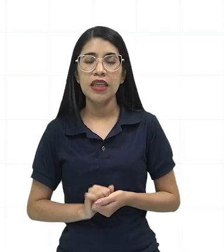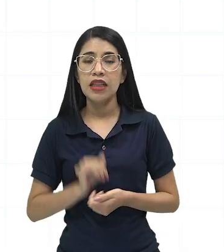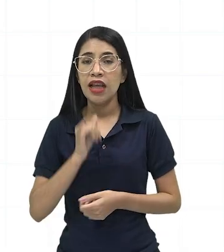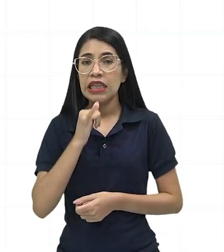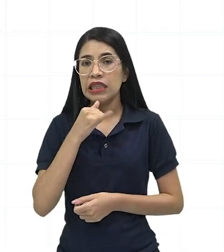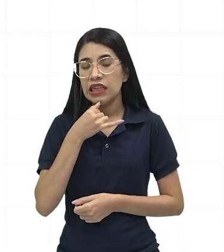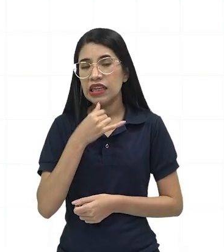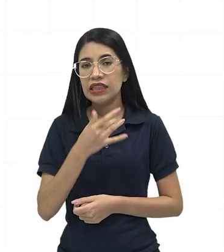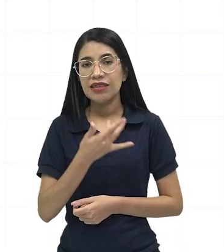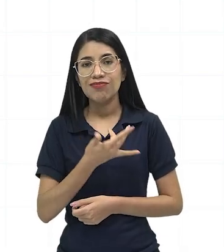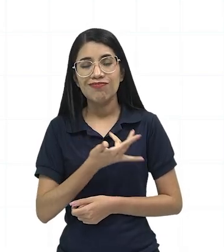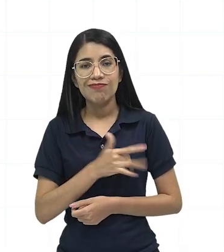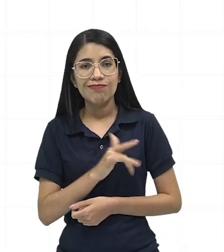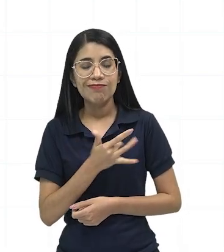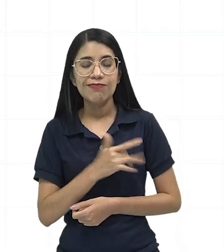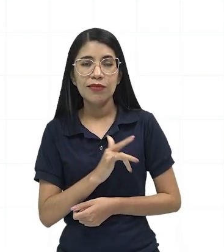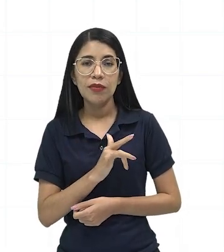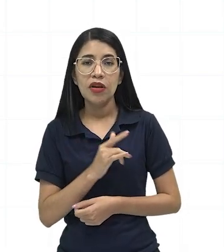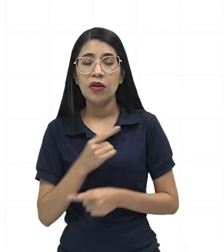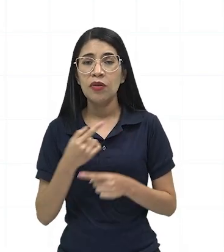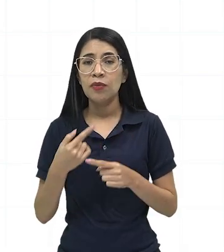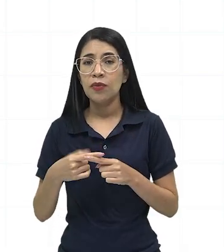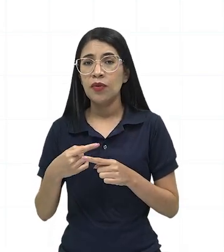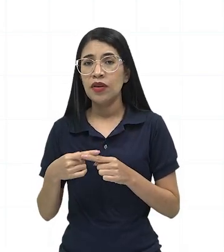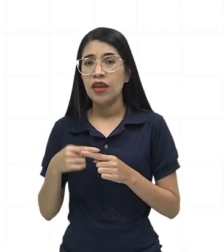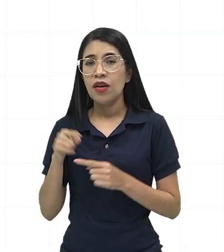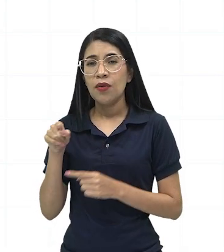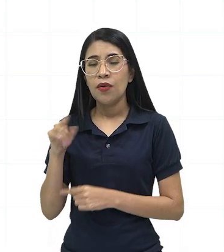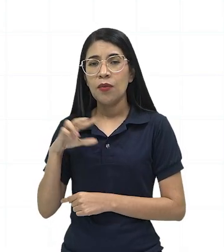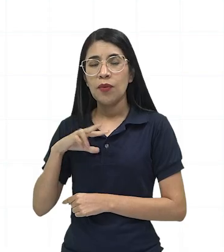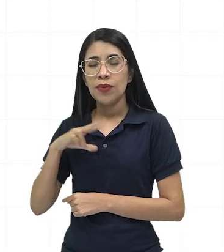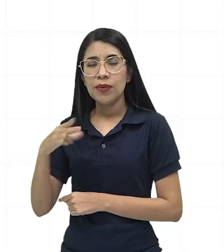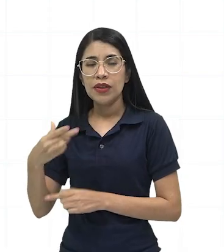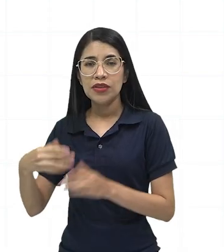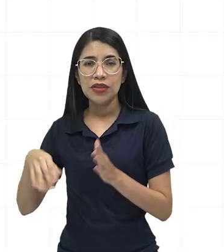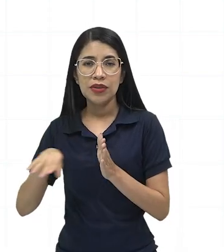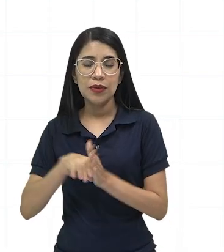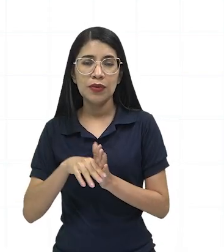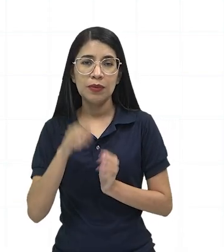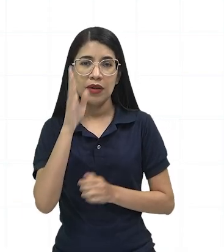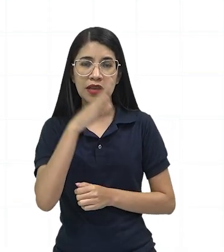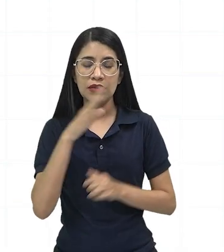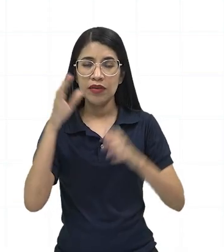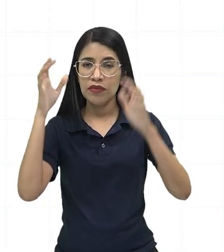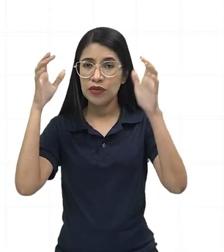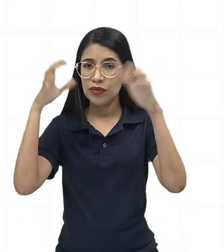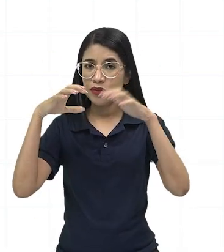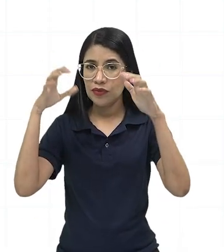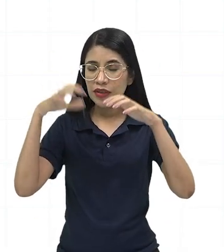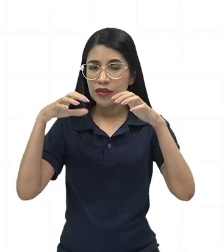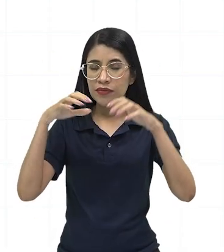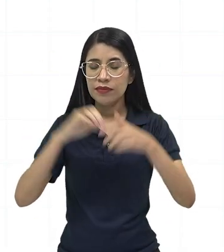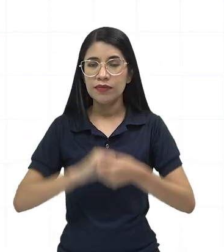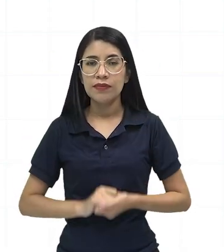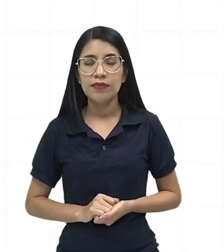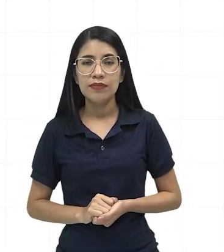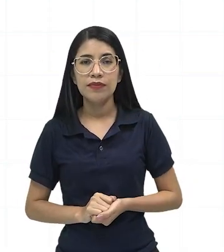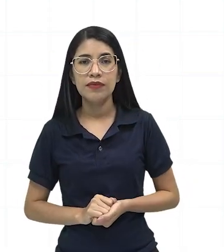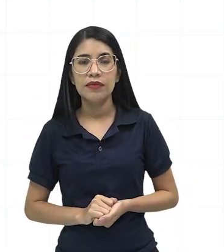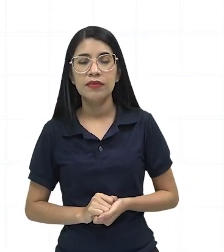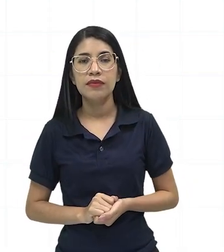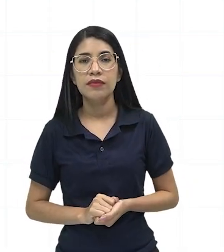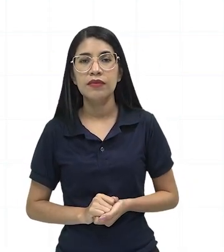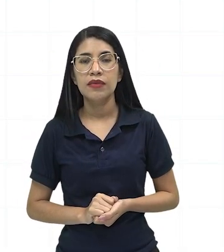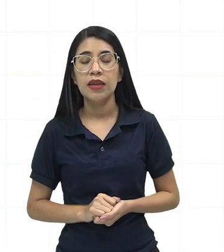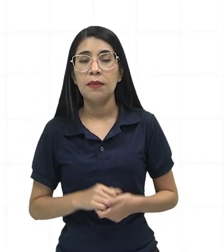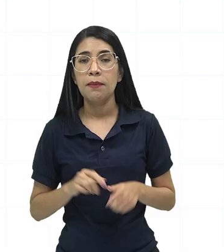lamentação, Porque o português chegou no Brasil, estava chovendo bastante, e aí, como